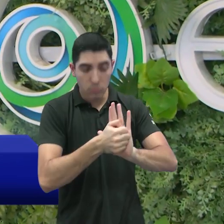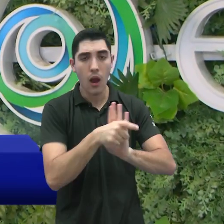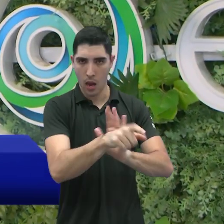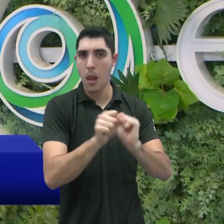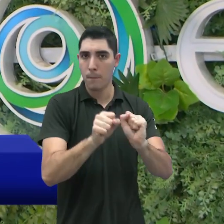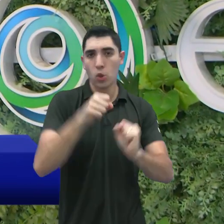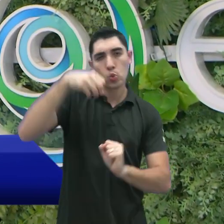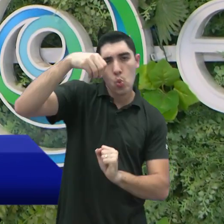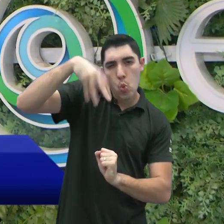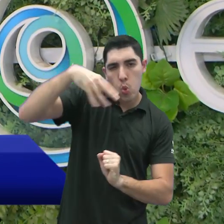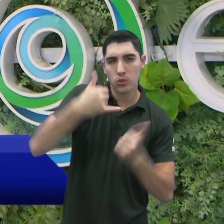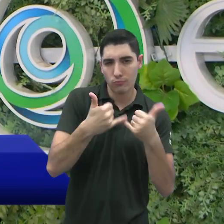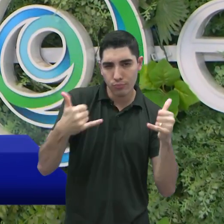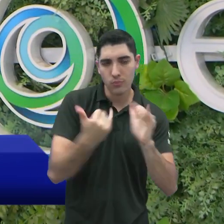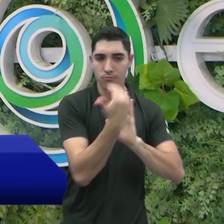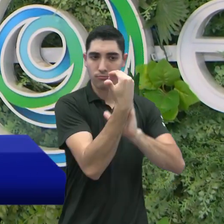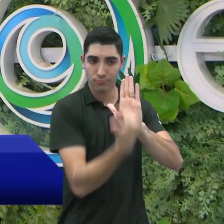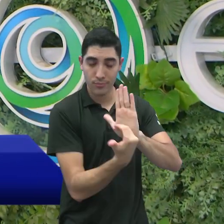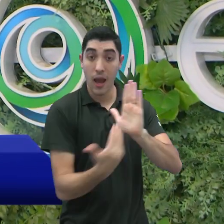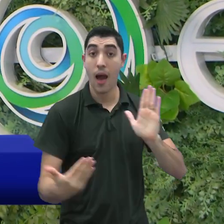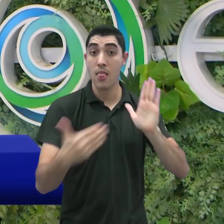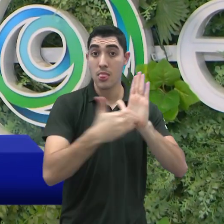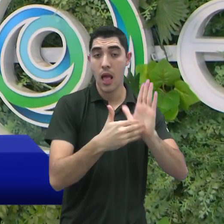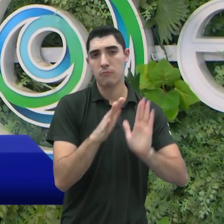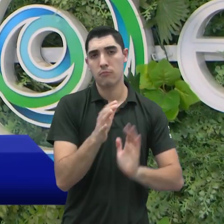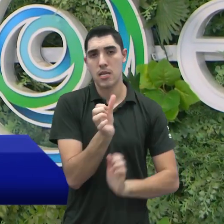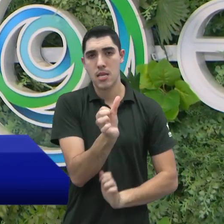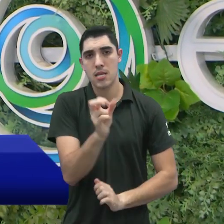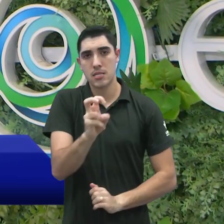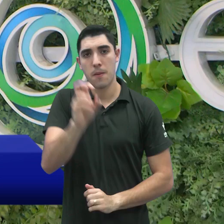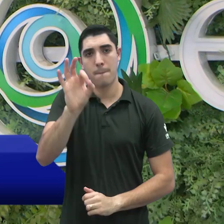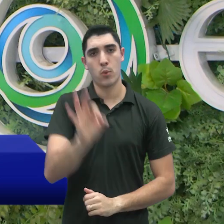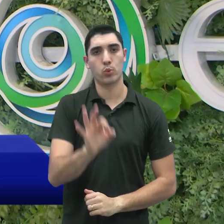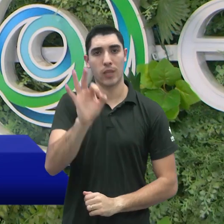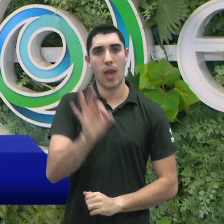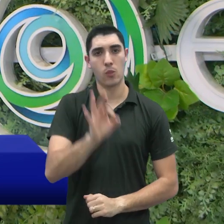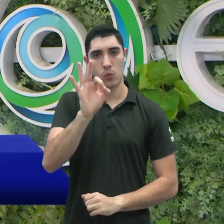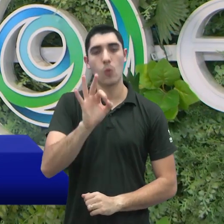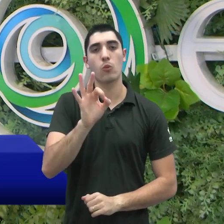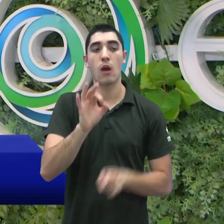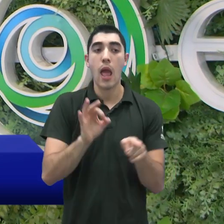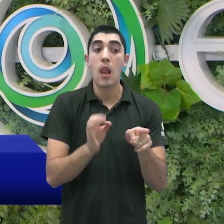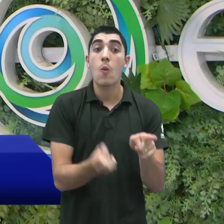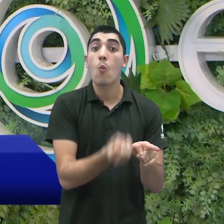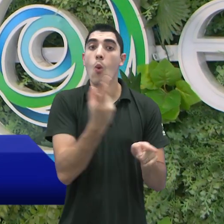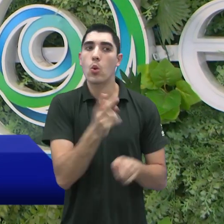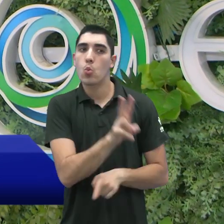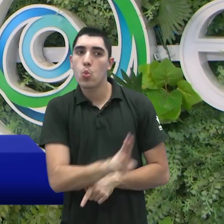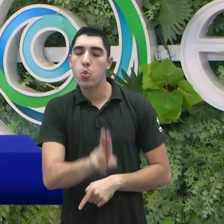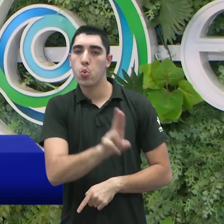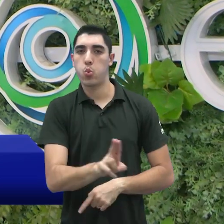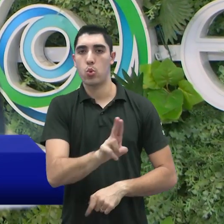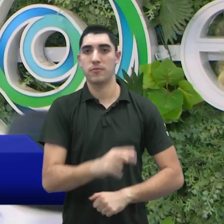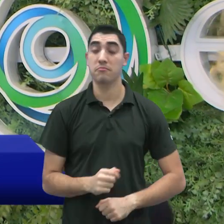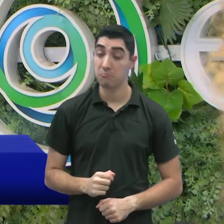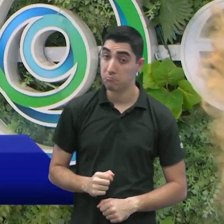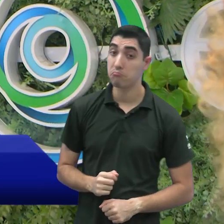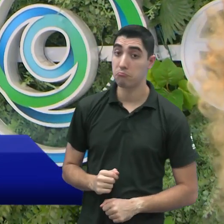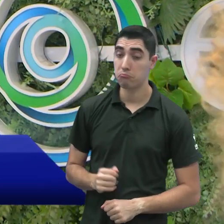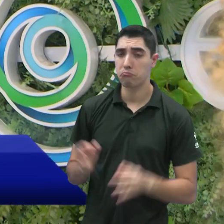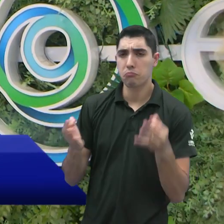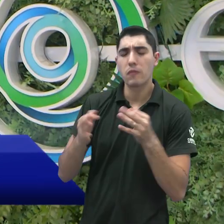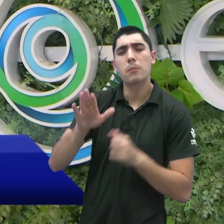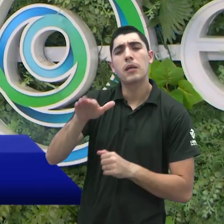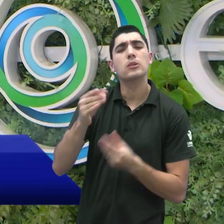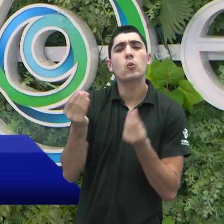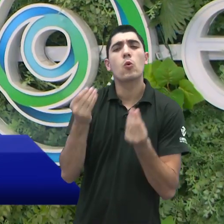ali um desconto na fatura de energia de até 65% de acordo ali com o seu hábito de consumo.